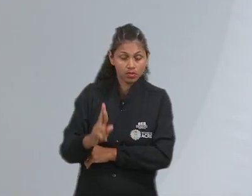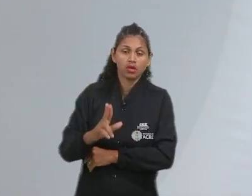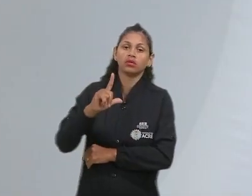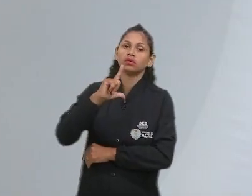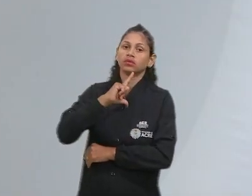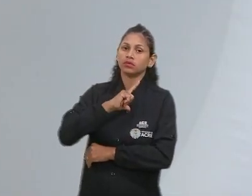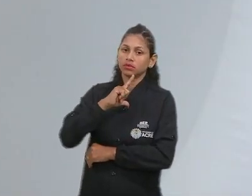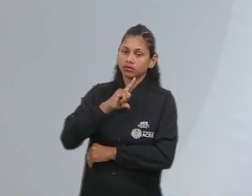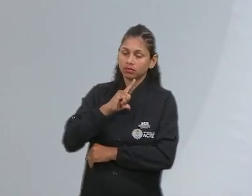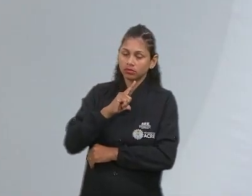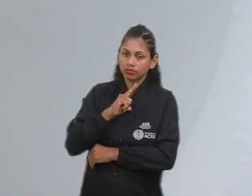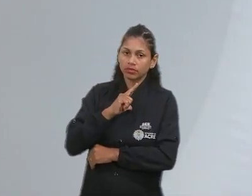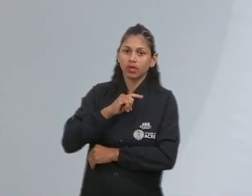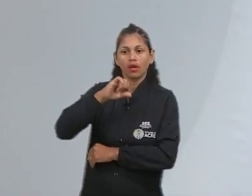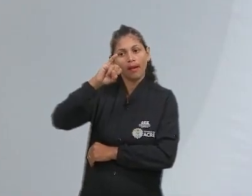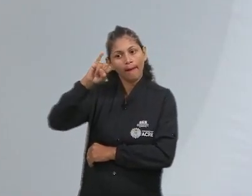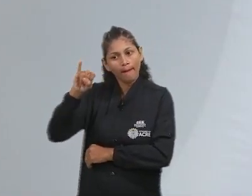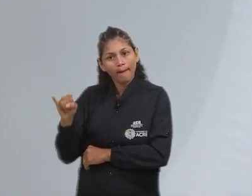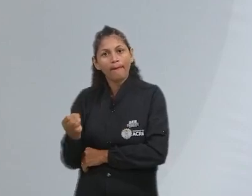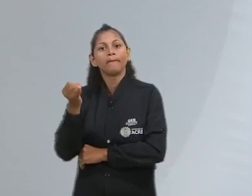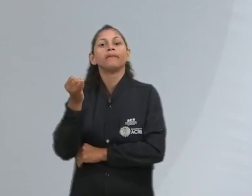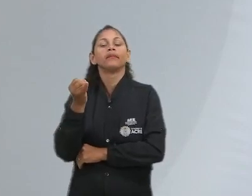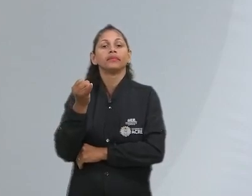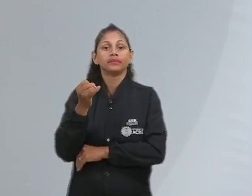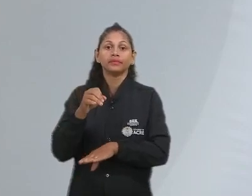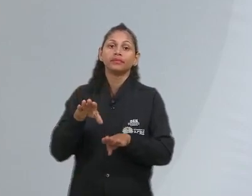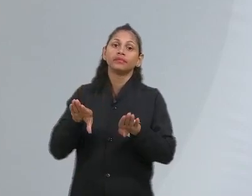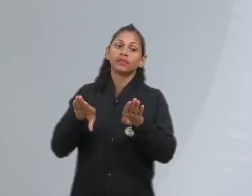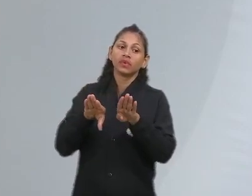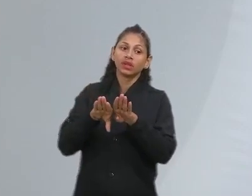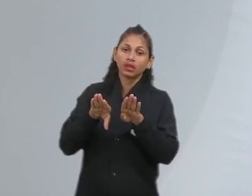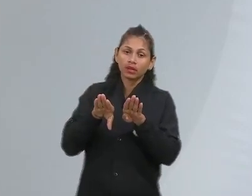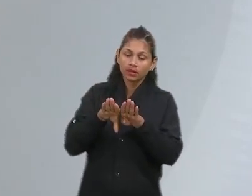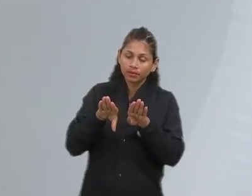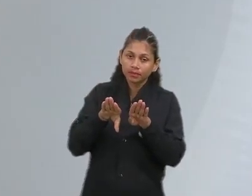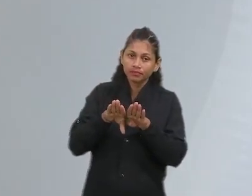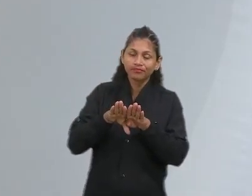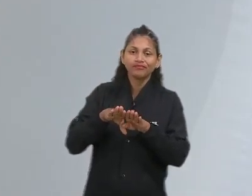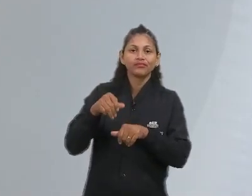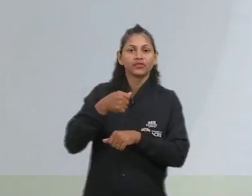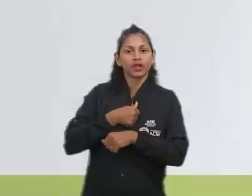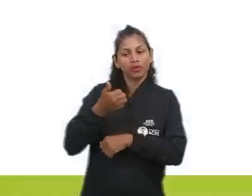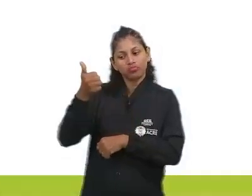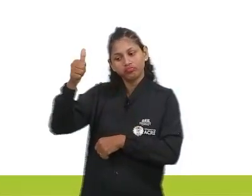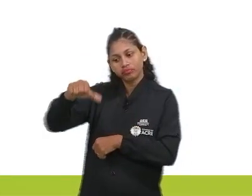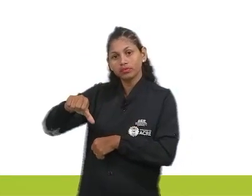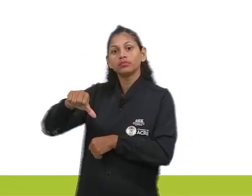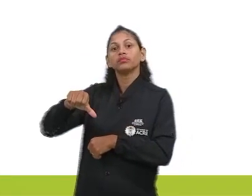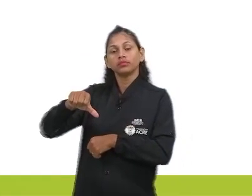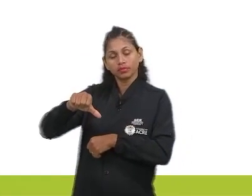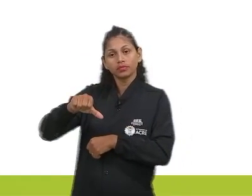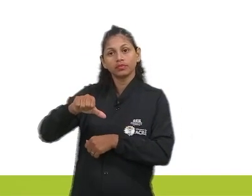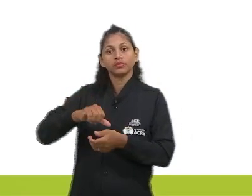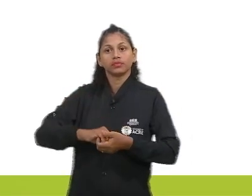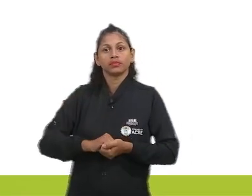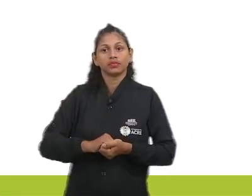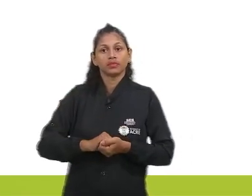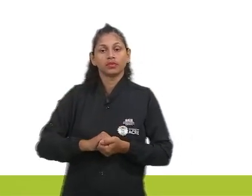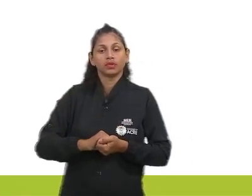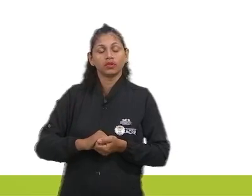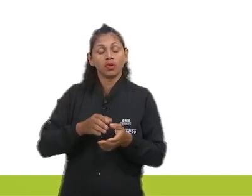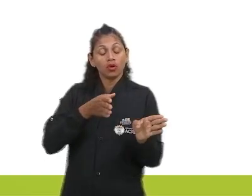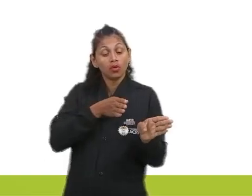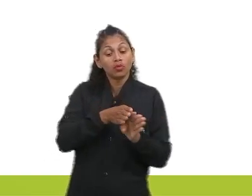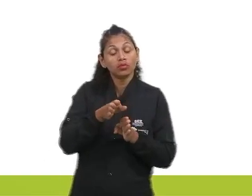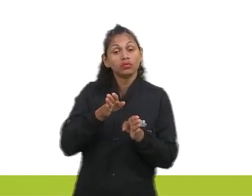tem vantagens, ele também tem desvantagens. Então, quais são? Então, o racionalismo sugere que